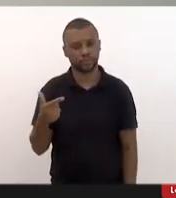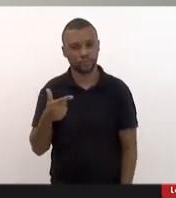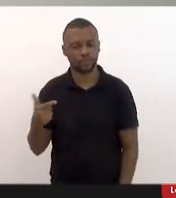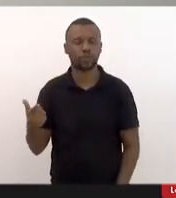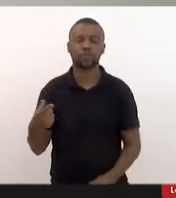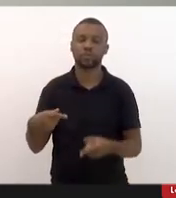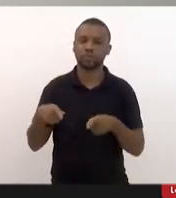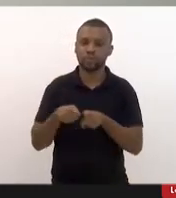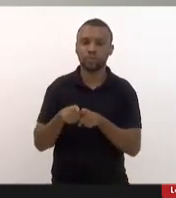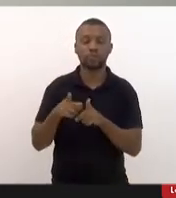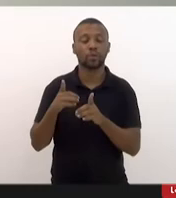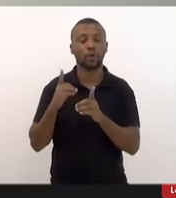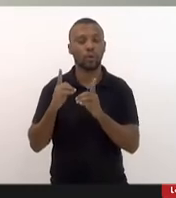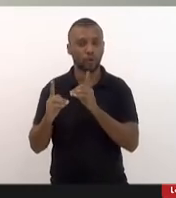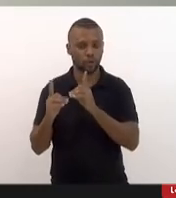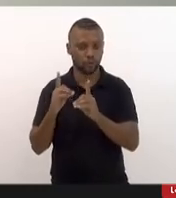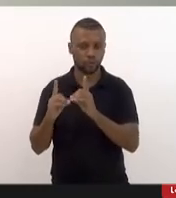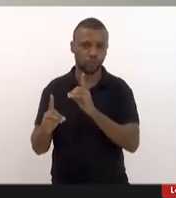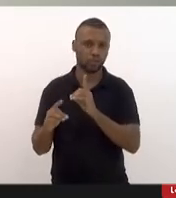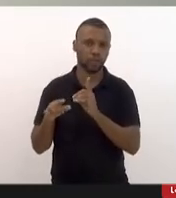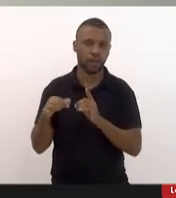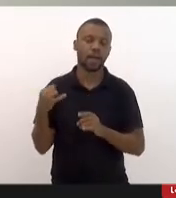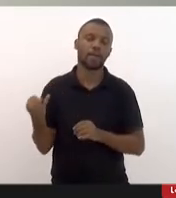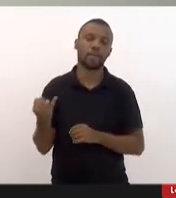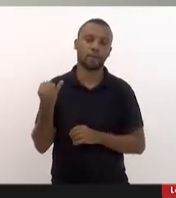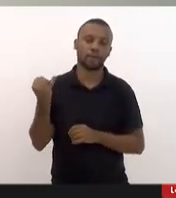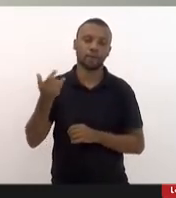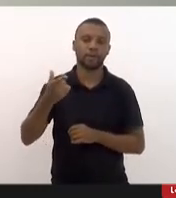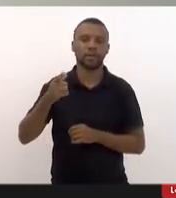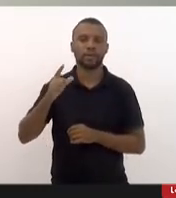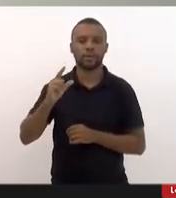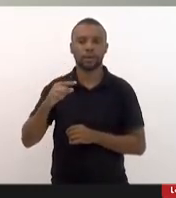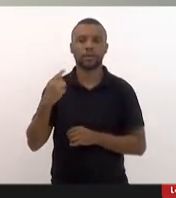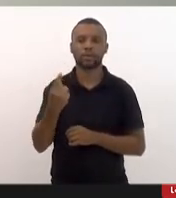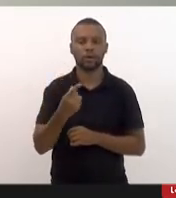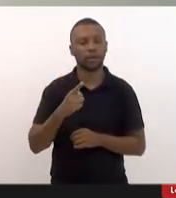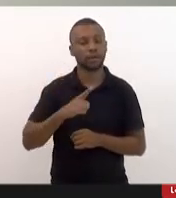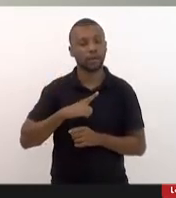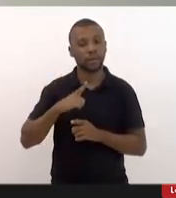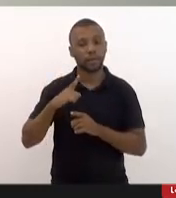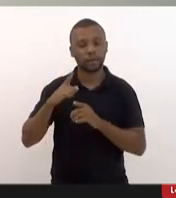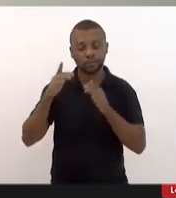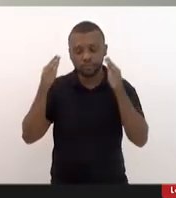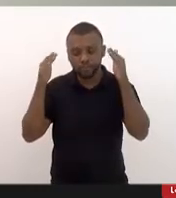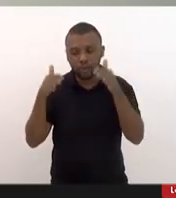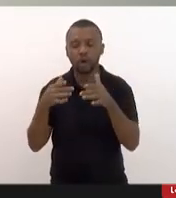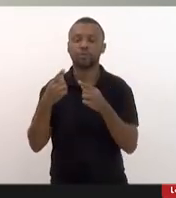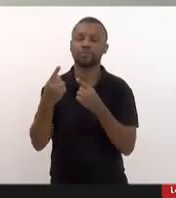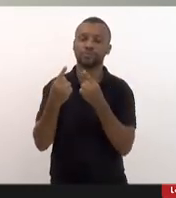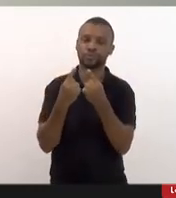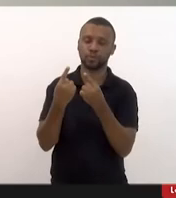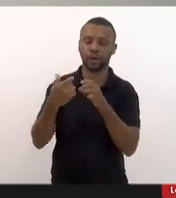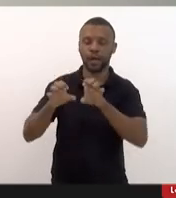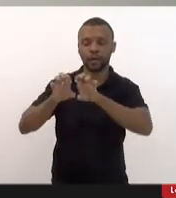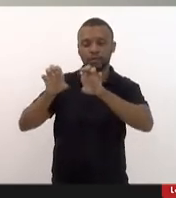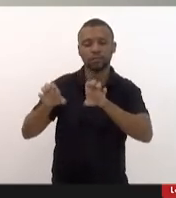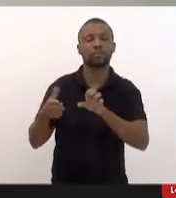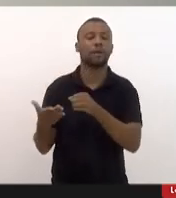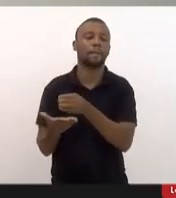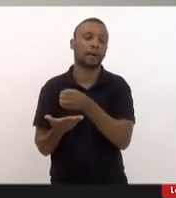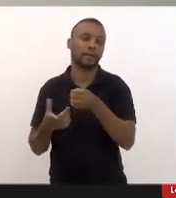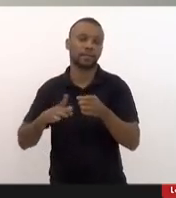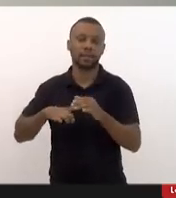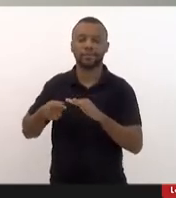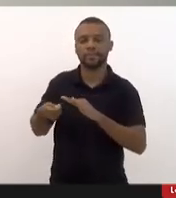da Via Dutra. Acho que é importante justamente para que, em termos de infraestrutura rodoviária, né, a gente tenha investimentos, melhorias